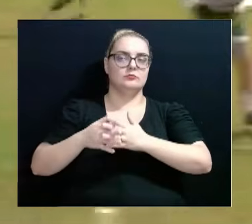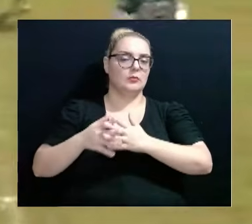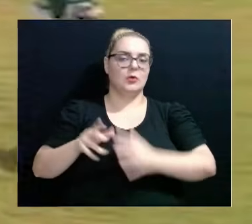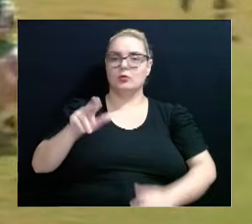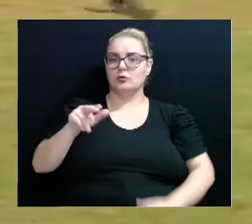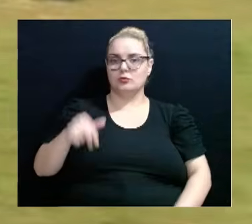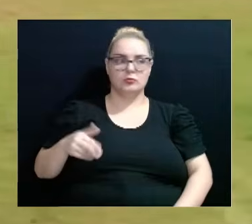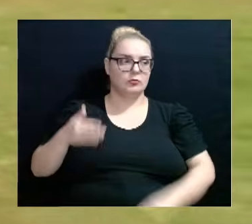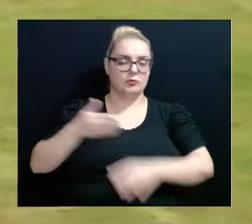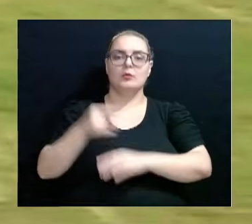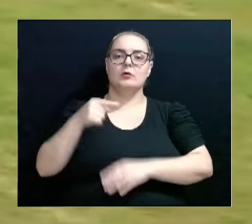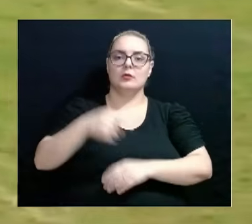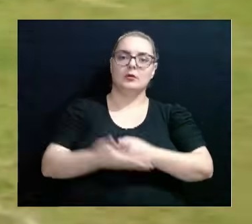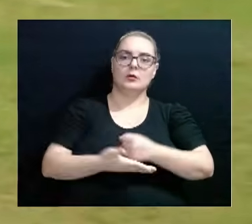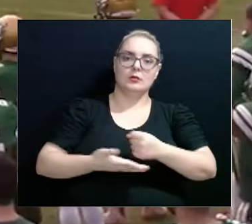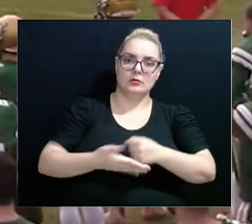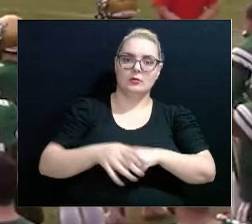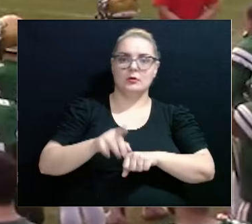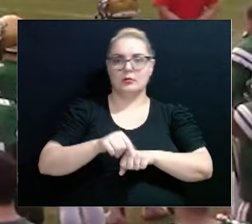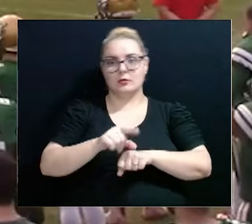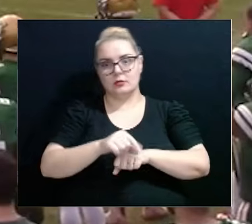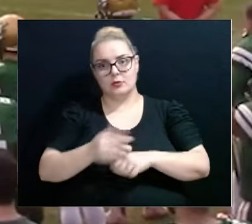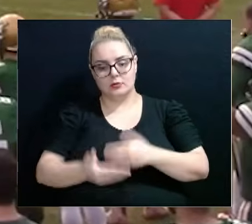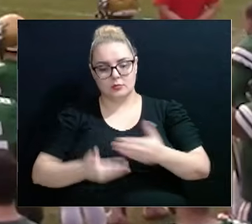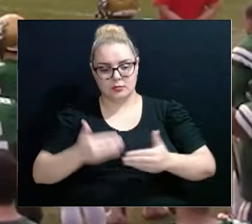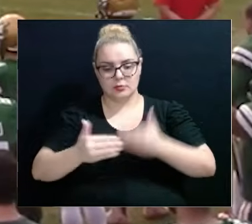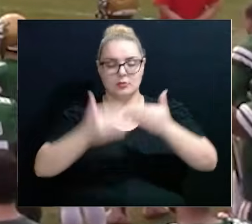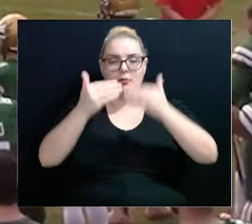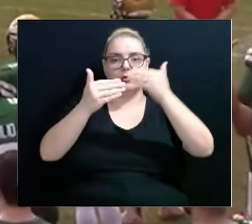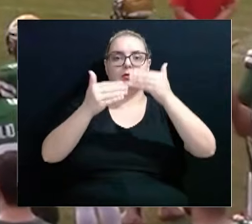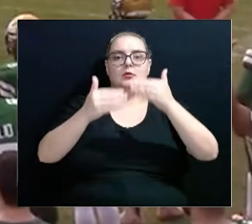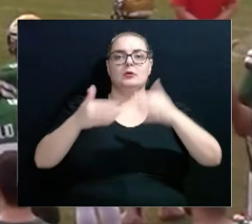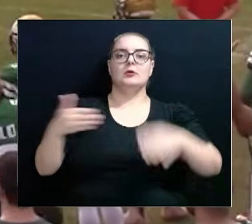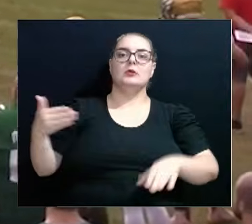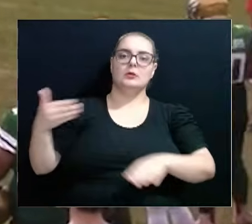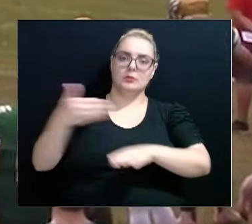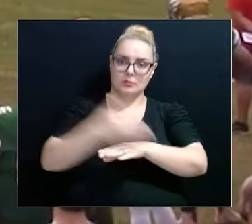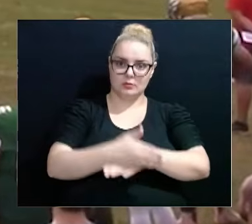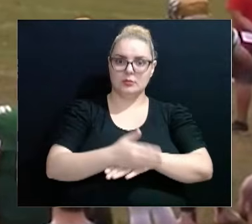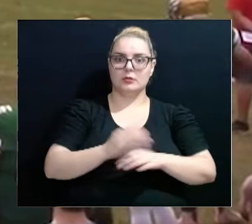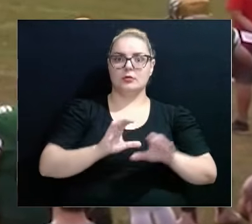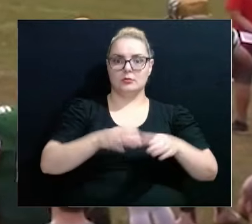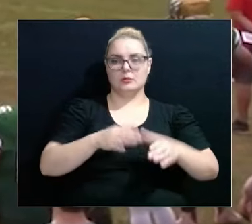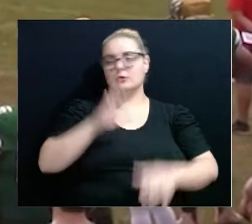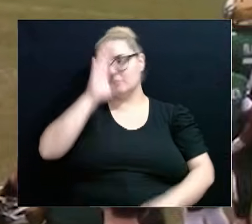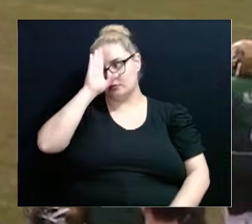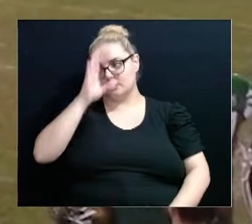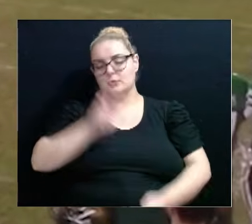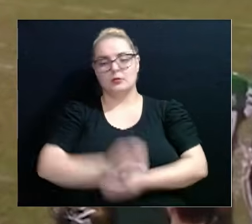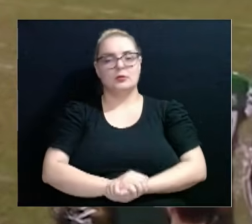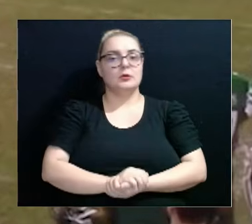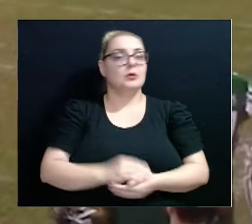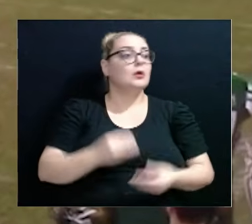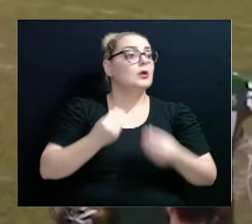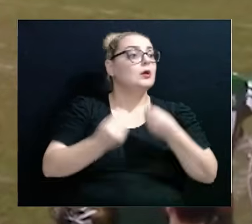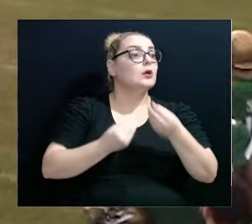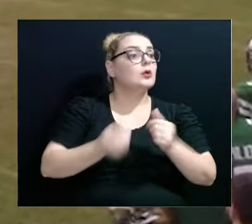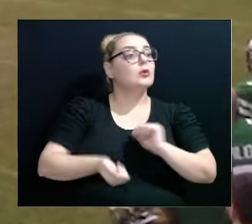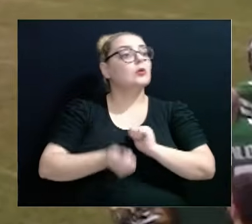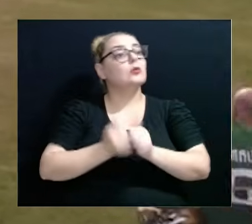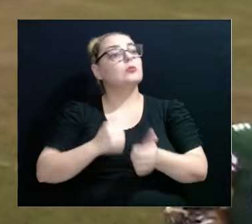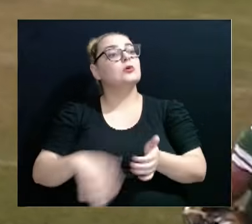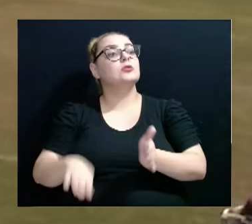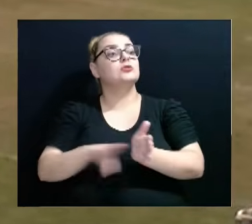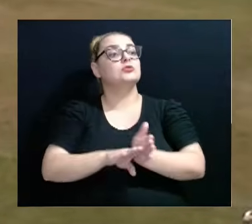o Academy, que são nossas crianças ali, nossa base que vem crescendo forte, e o